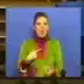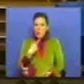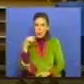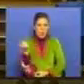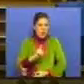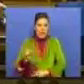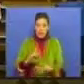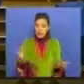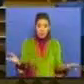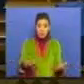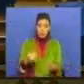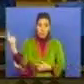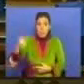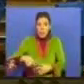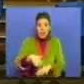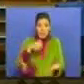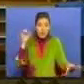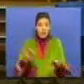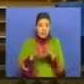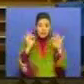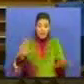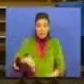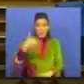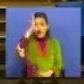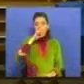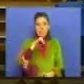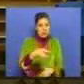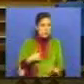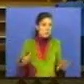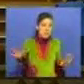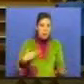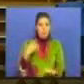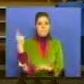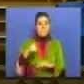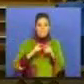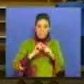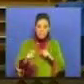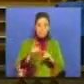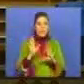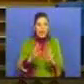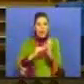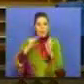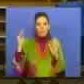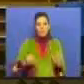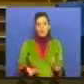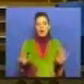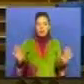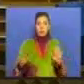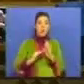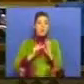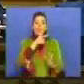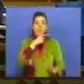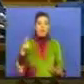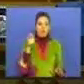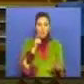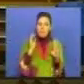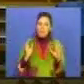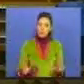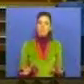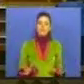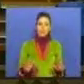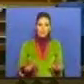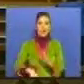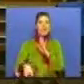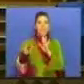entendemos o mandato parlamentar como o Sr. Primeiro-Ministro. Para nós o mandato é um contrato, é um compromisso, é